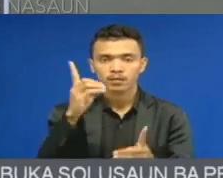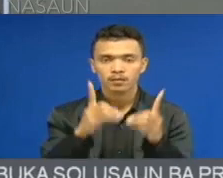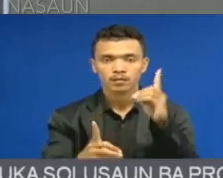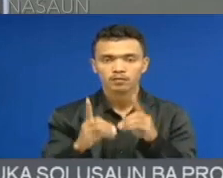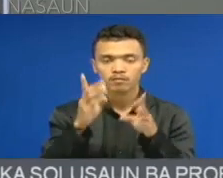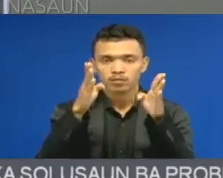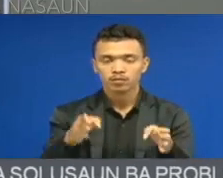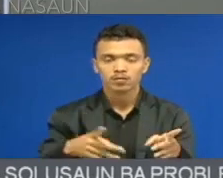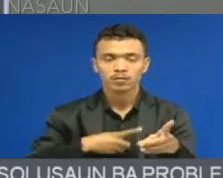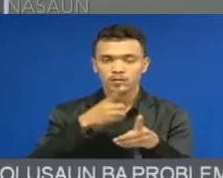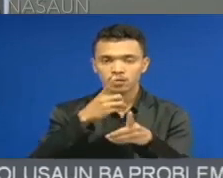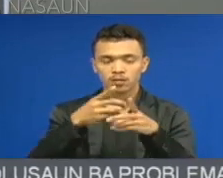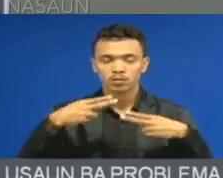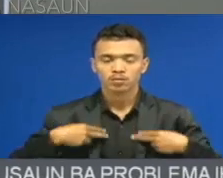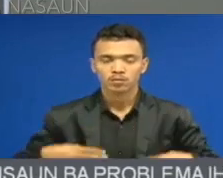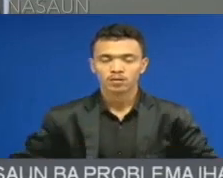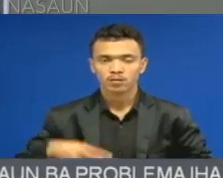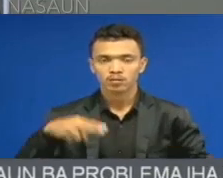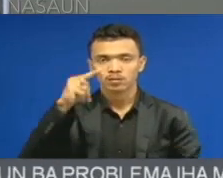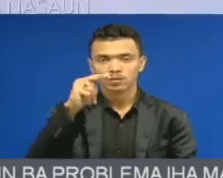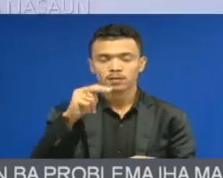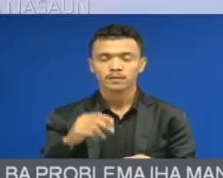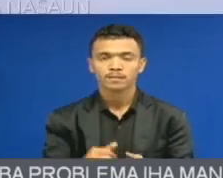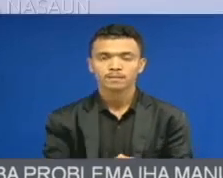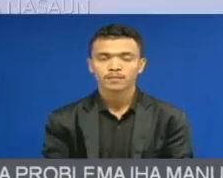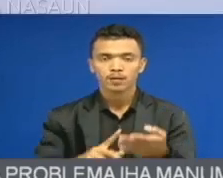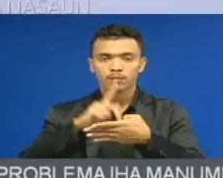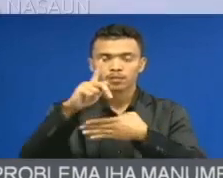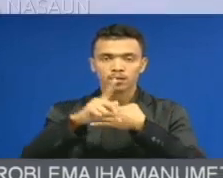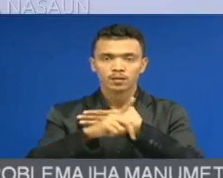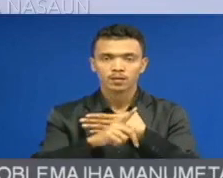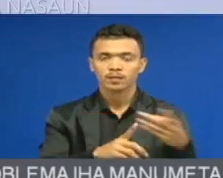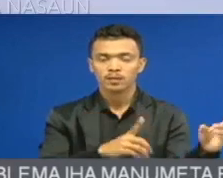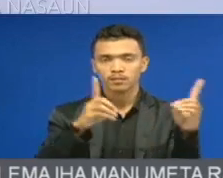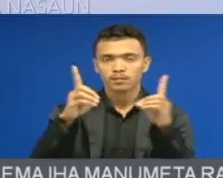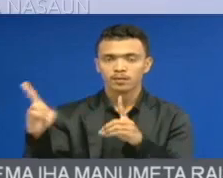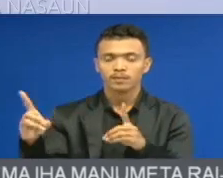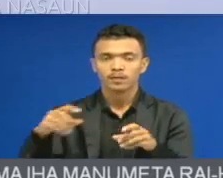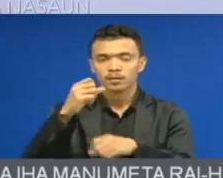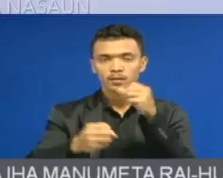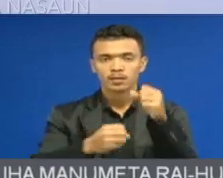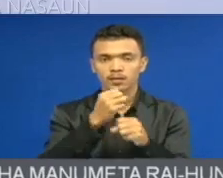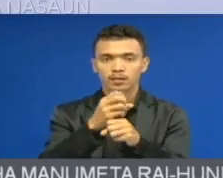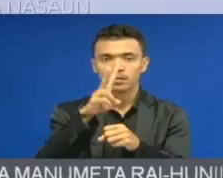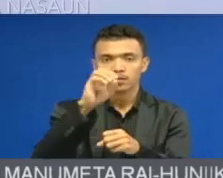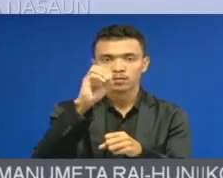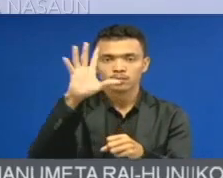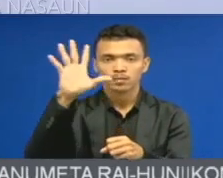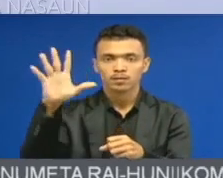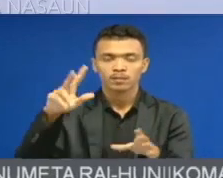humanos. So struggle for human rights and self-determination. Programa refere estabelece desde Tidang Rihung Rualima,